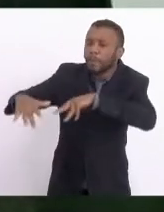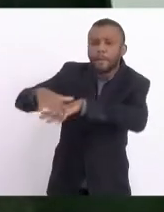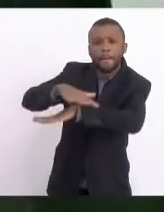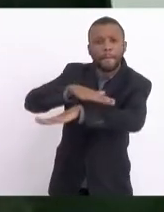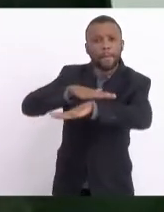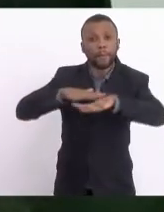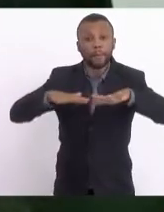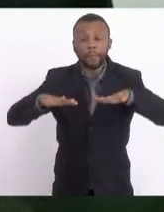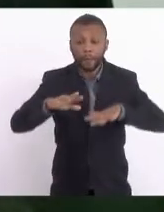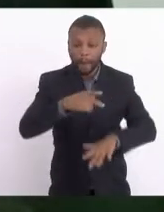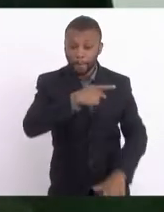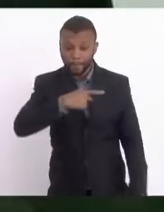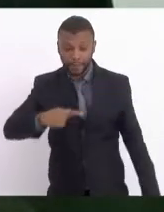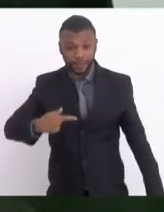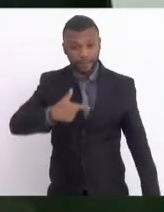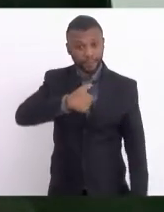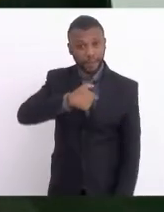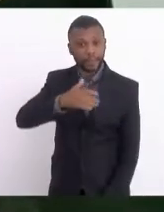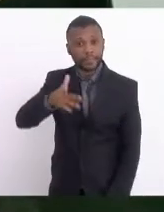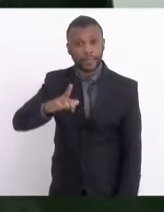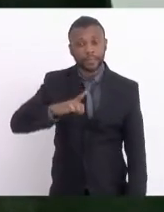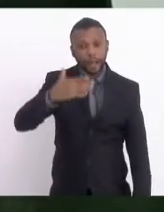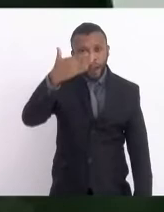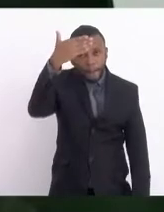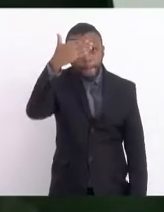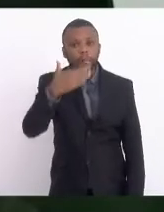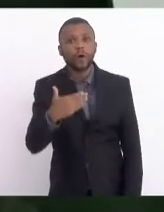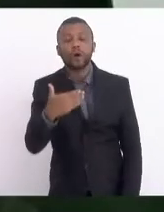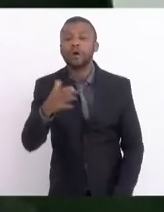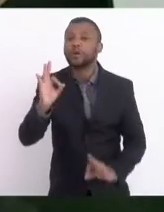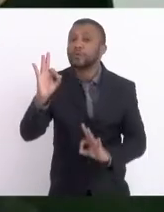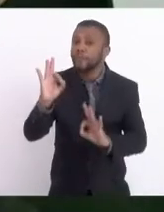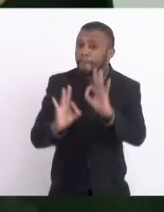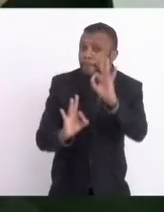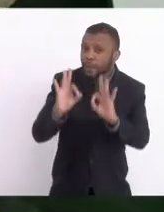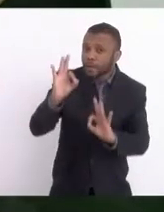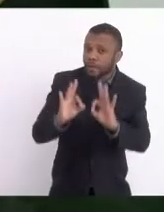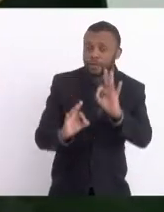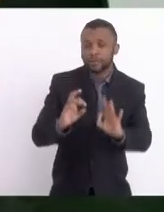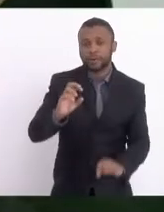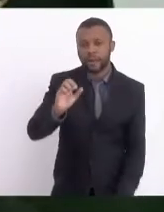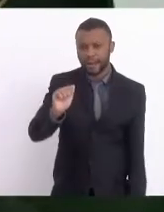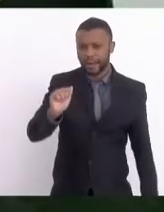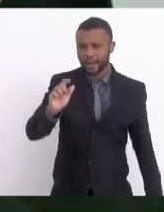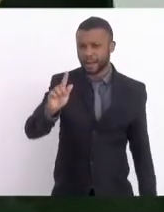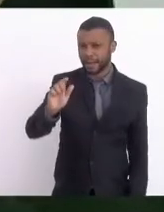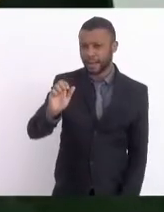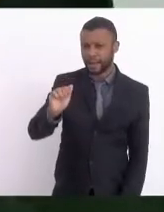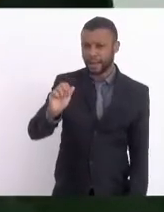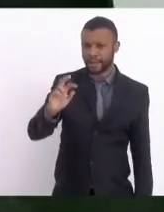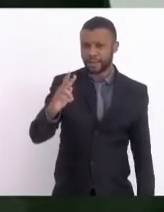já constava do plano Agache, na década de 30,